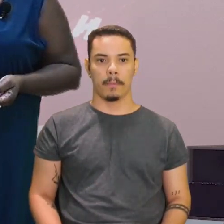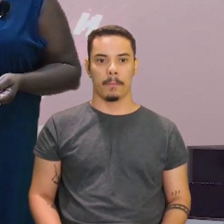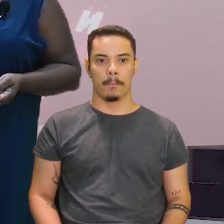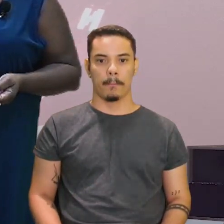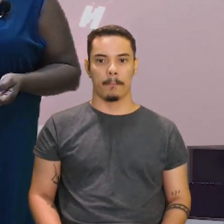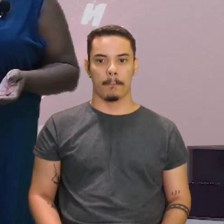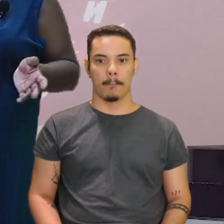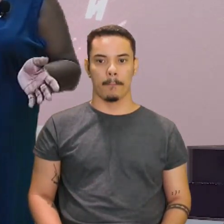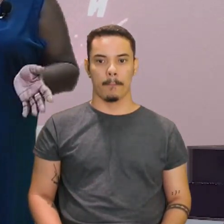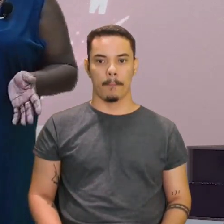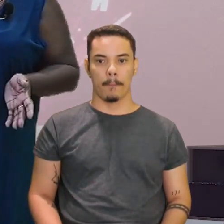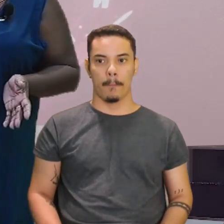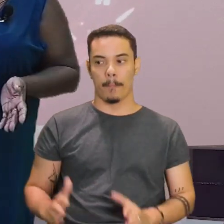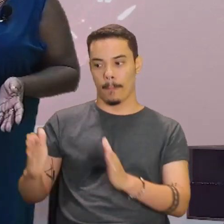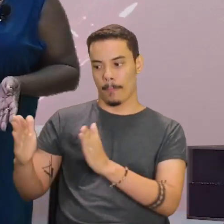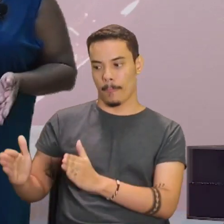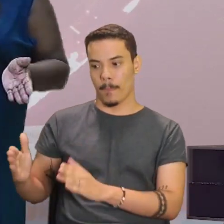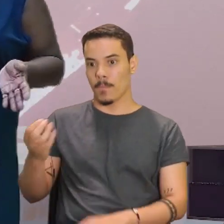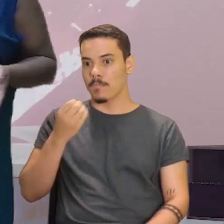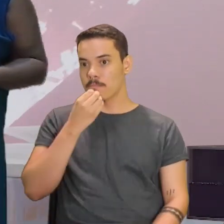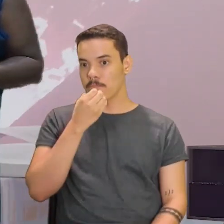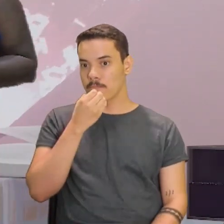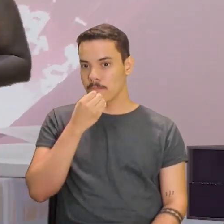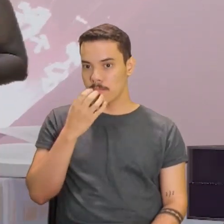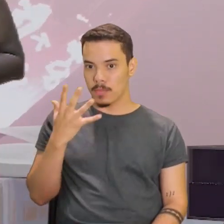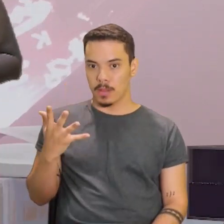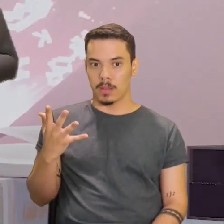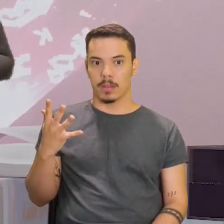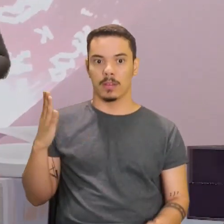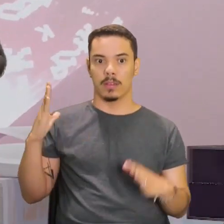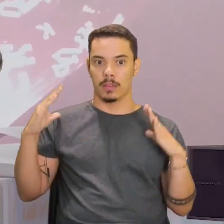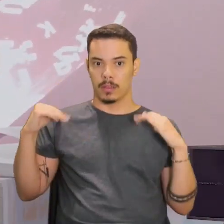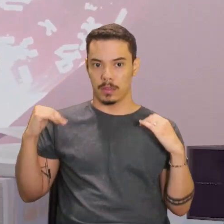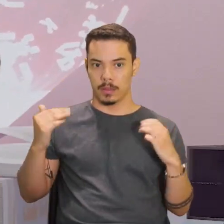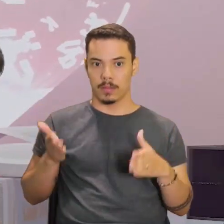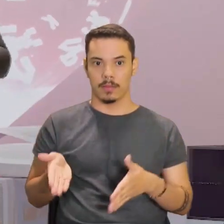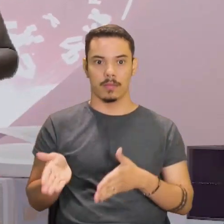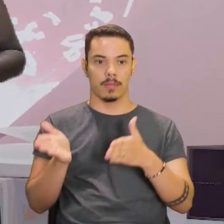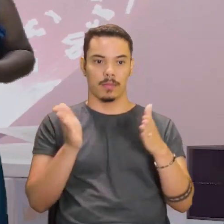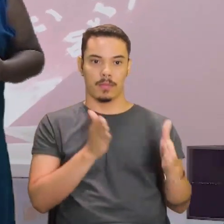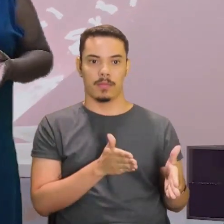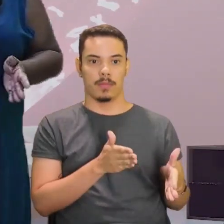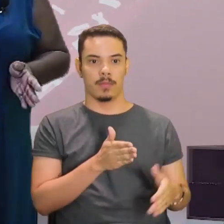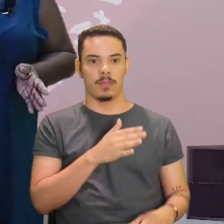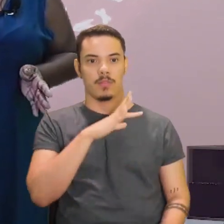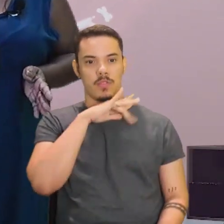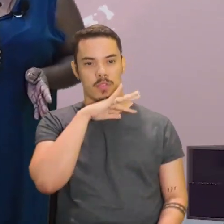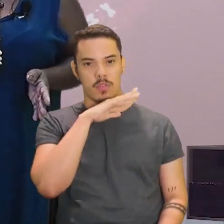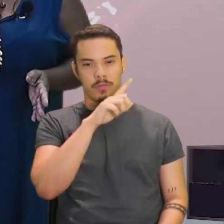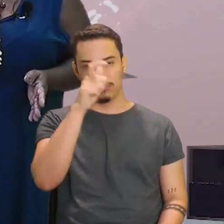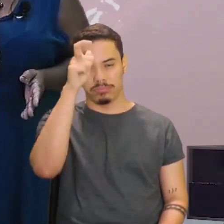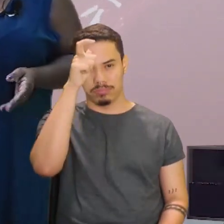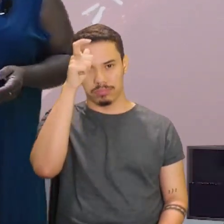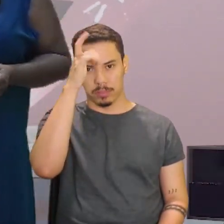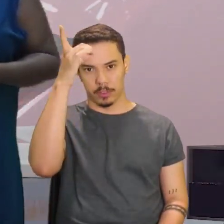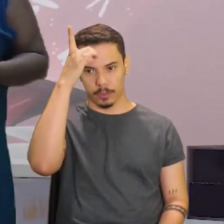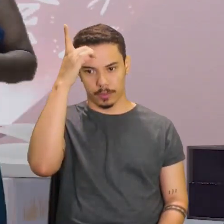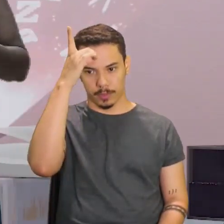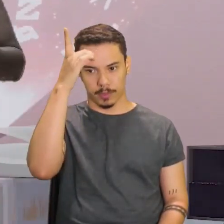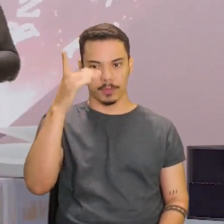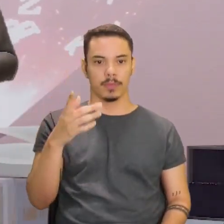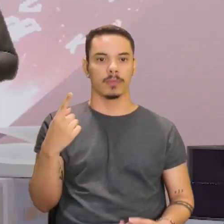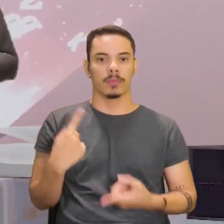barcas. Uma do bem, né, representada pelo anjo, e a outra do diabo,